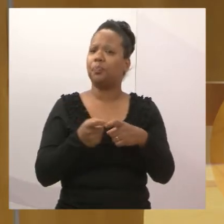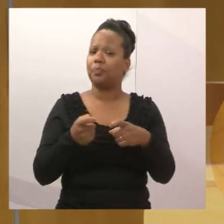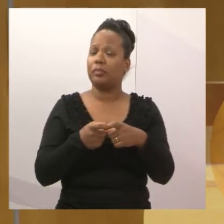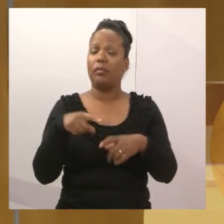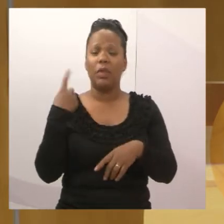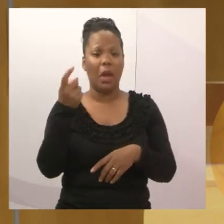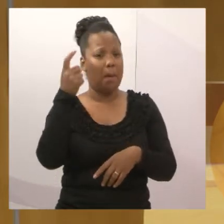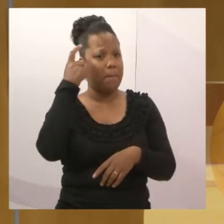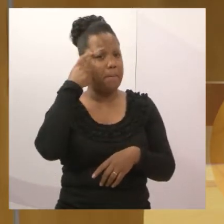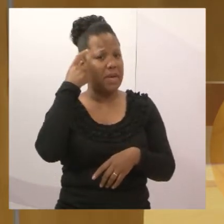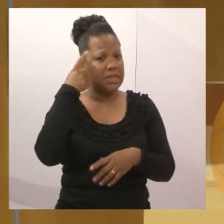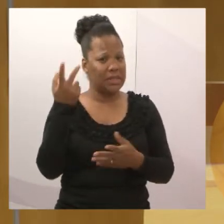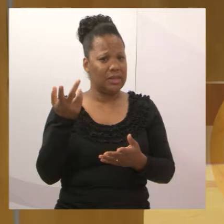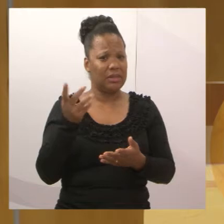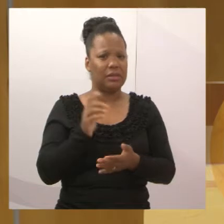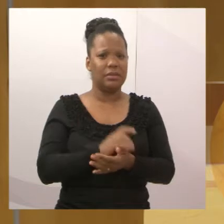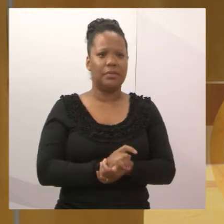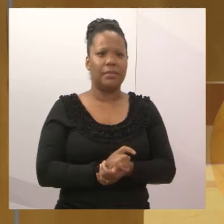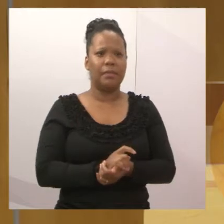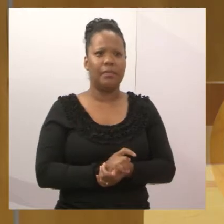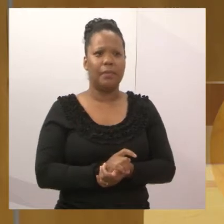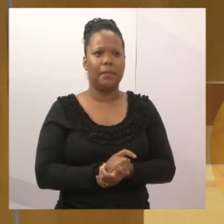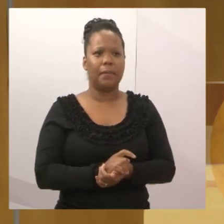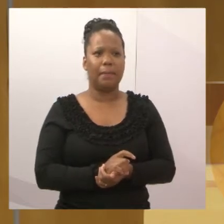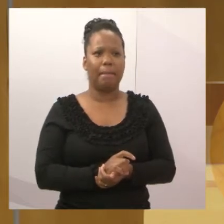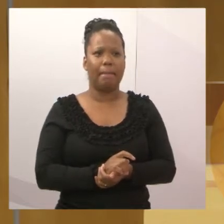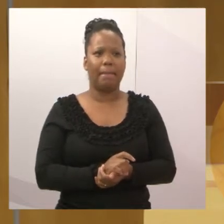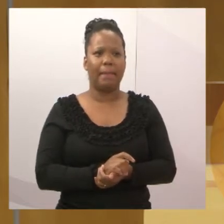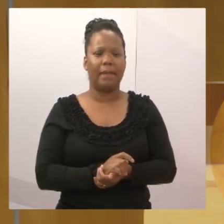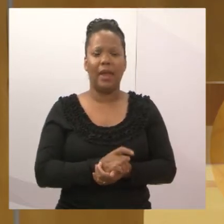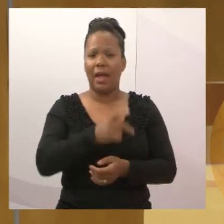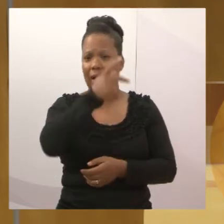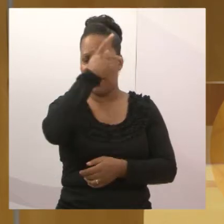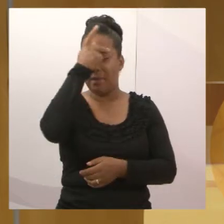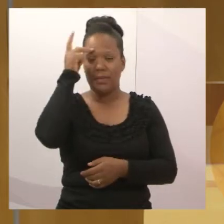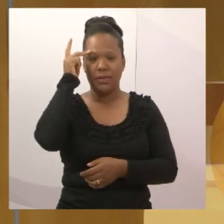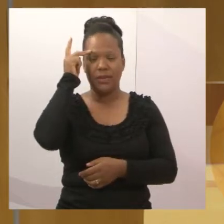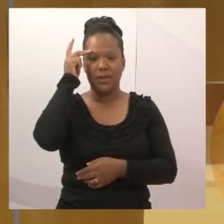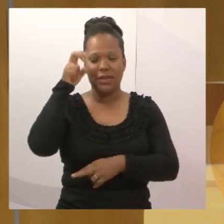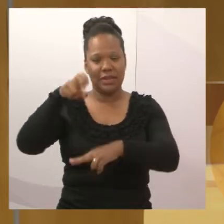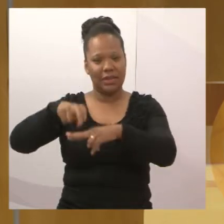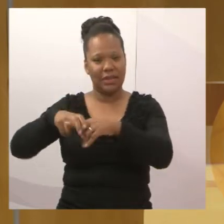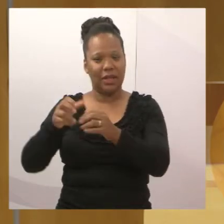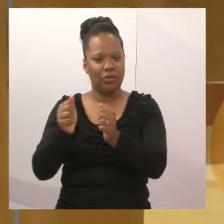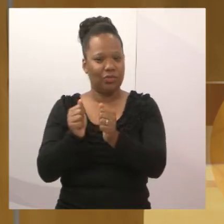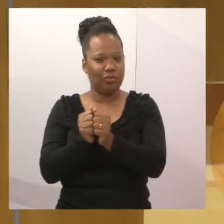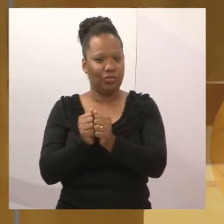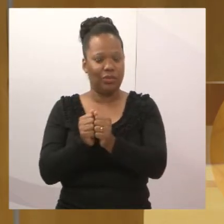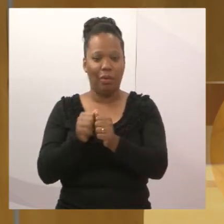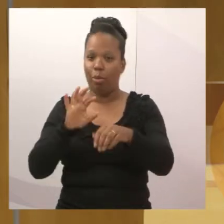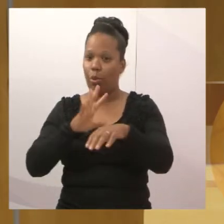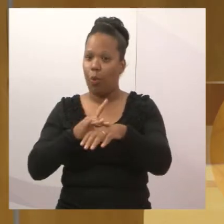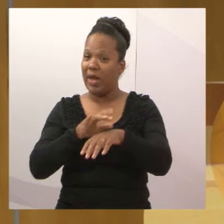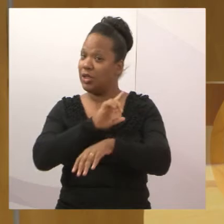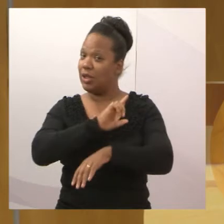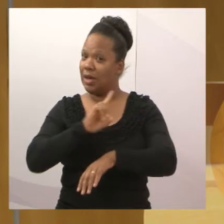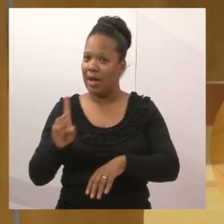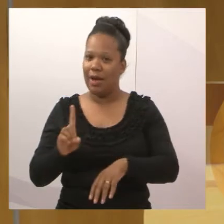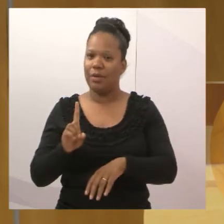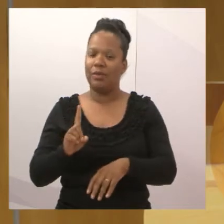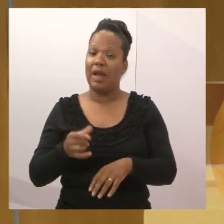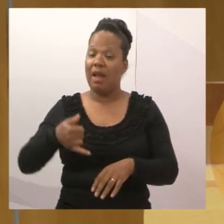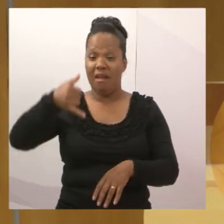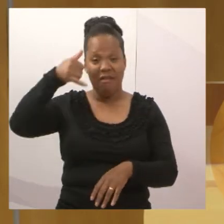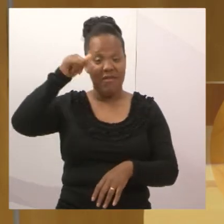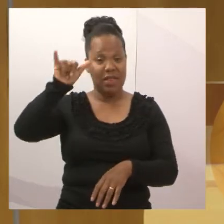tem que pensar também para que na prevenção de que o acompanhante não fique doente. Então, o investimento está indo mais para a